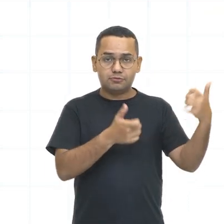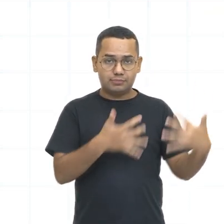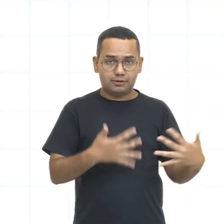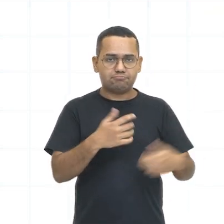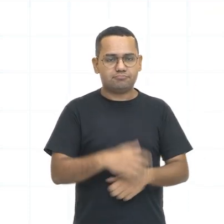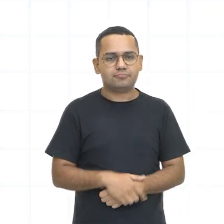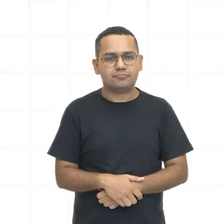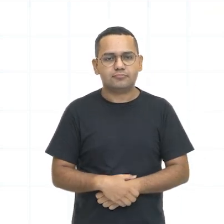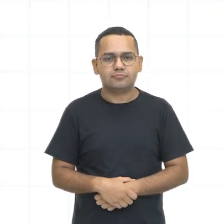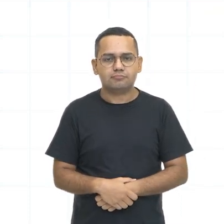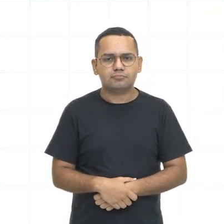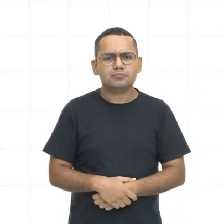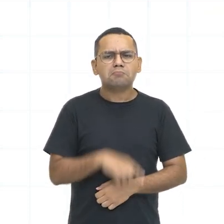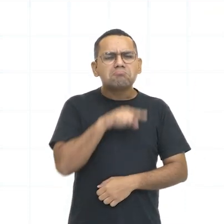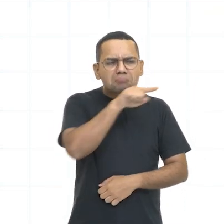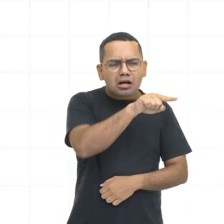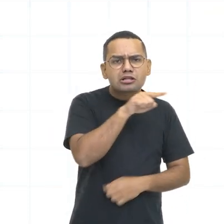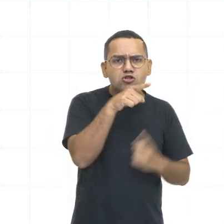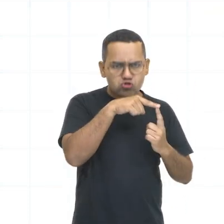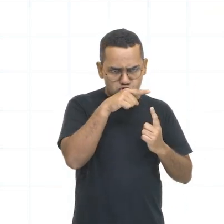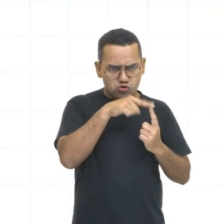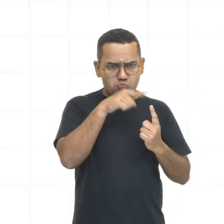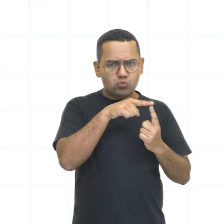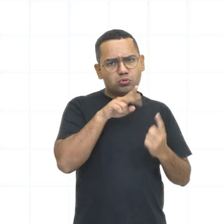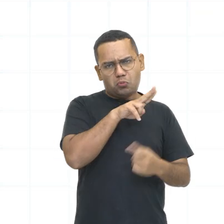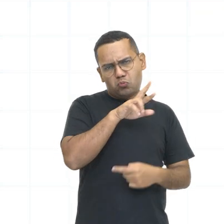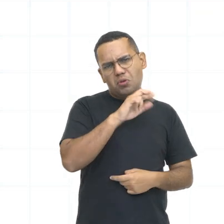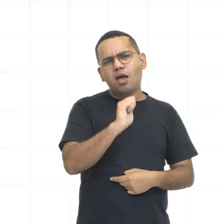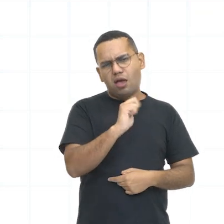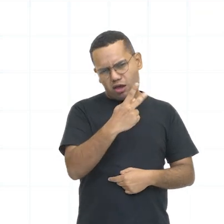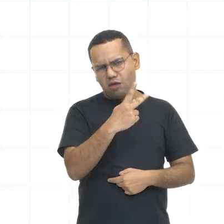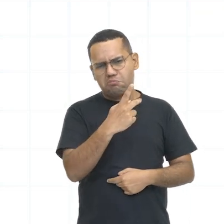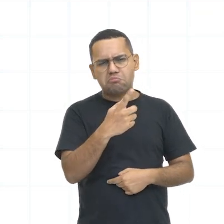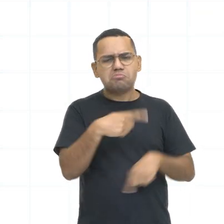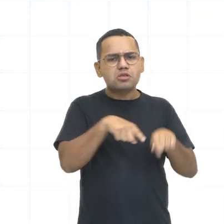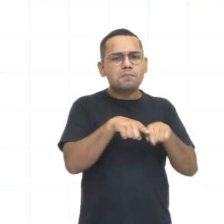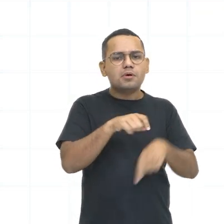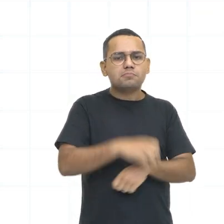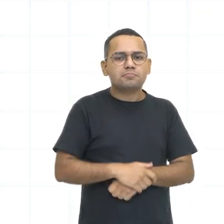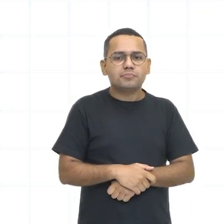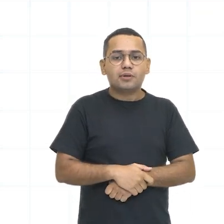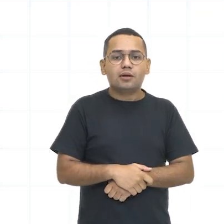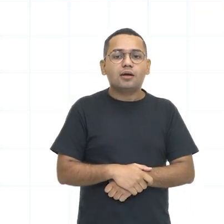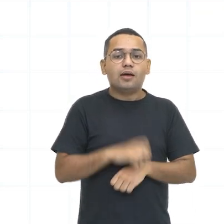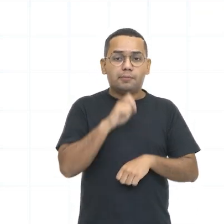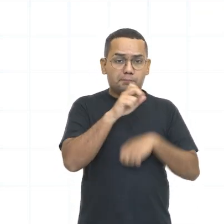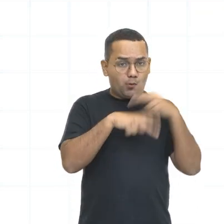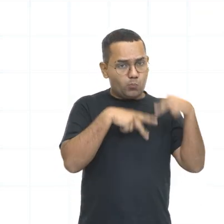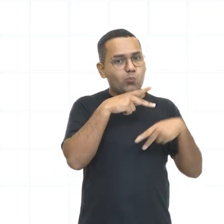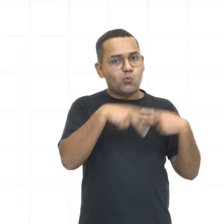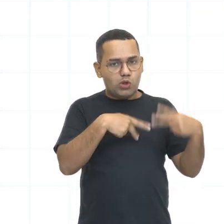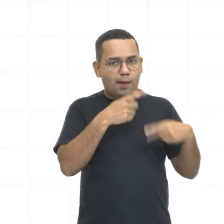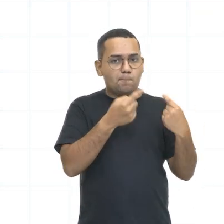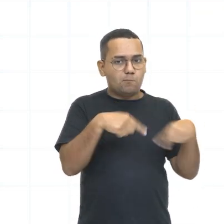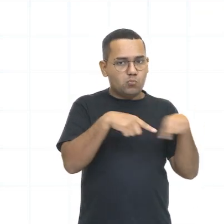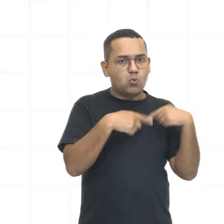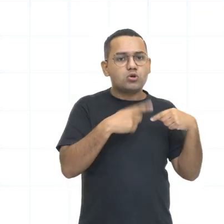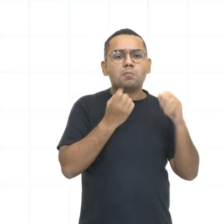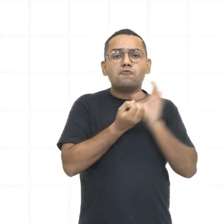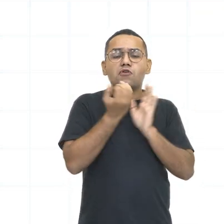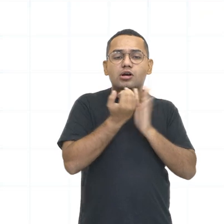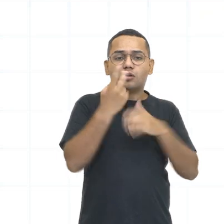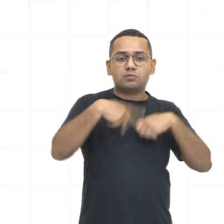a música hip hop. A música hip hop, também conhecida como rap, é um gênero de música